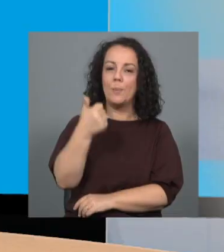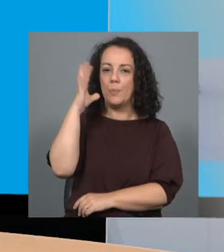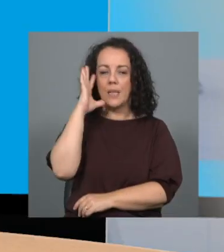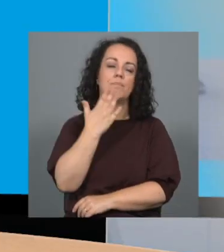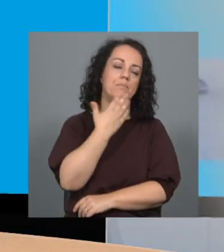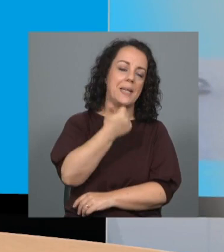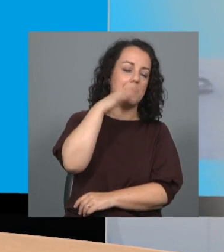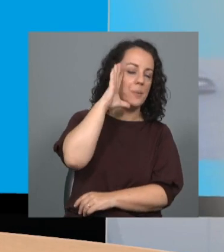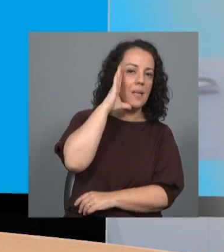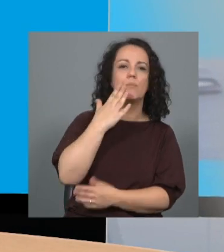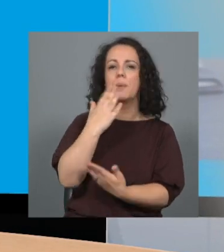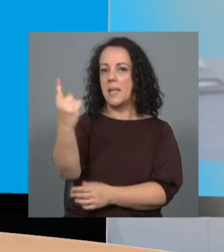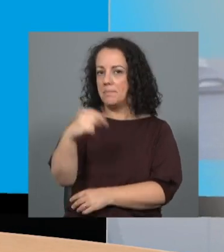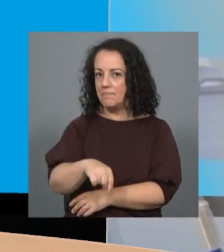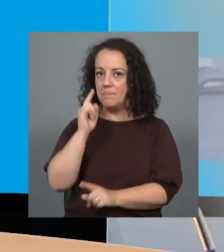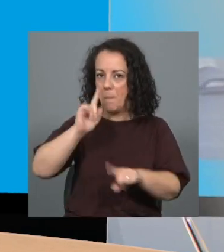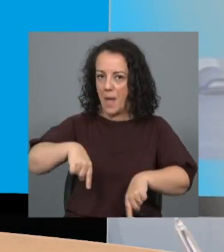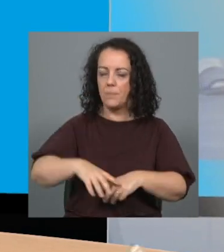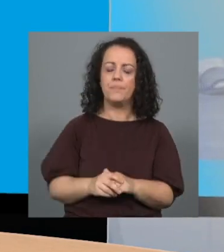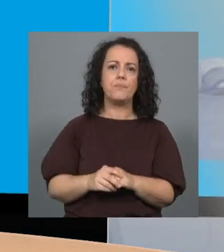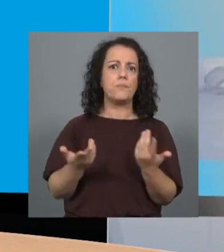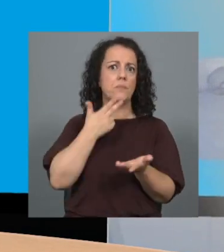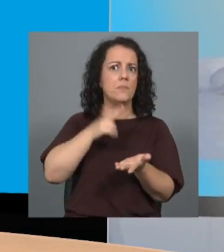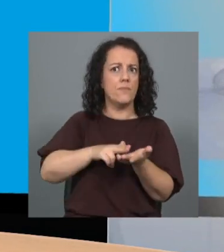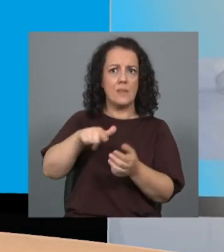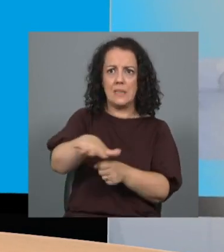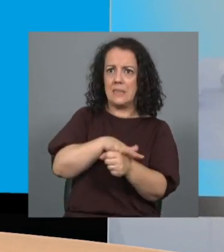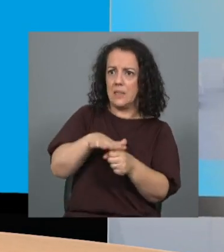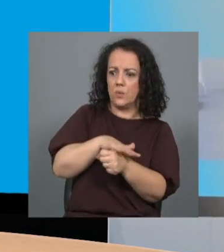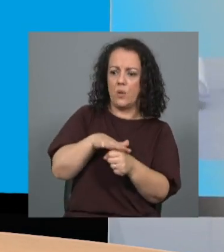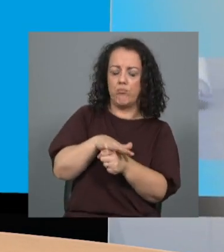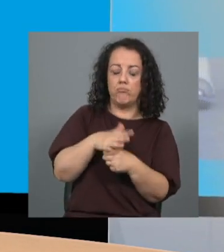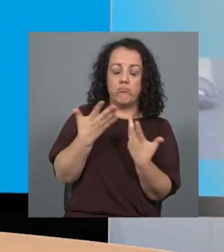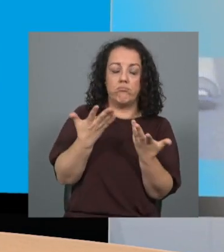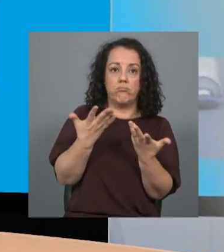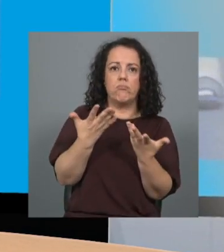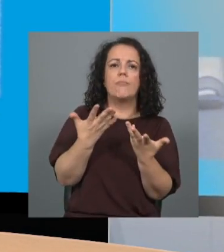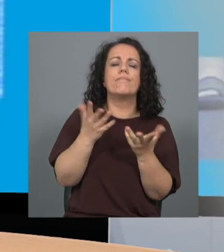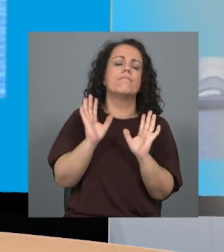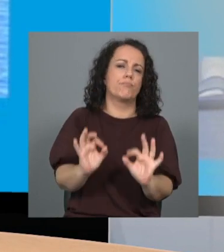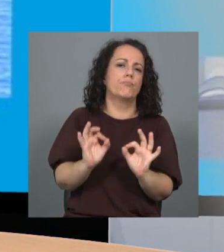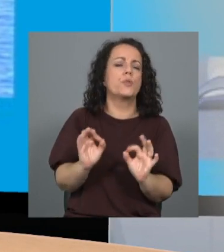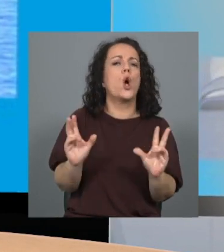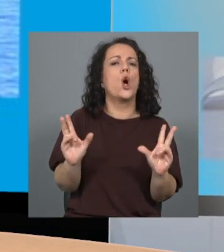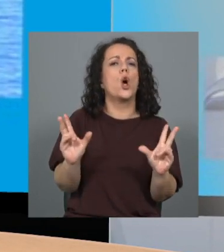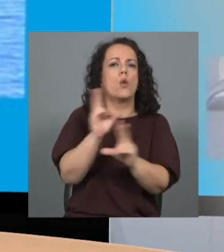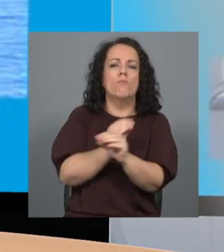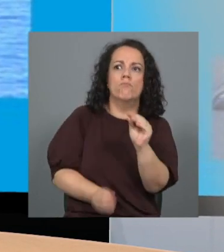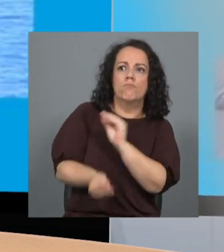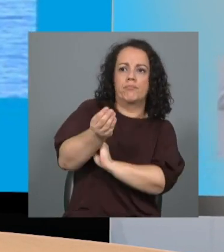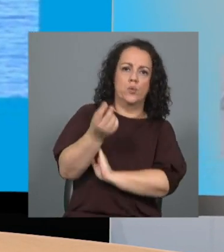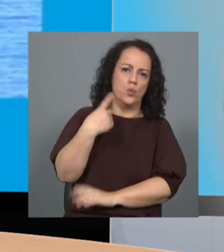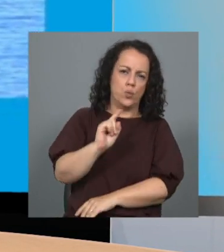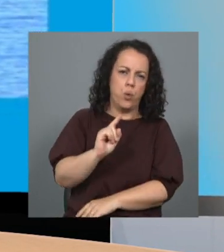nós. Na realidade, foi uma situação que não é novidade, não é? Já